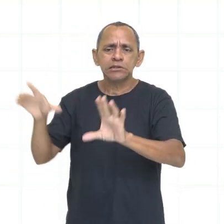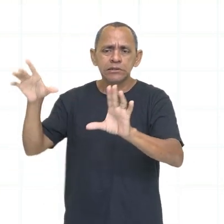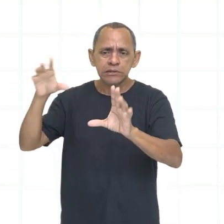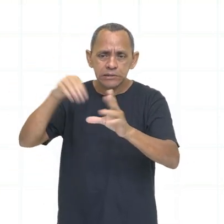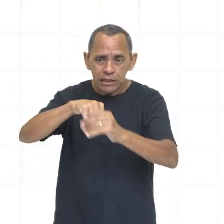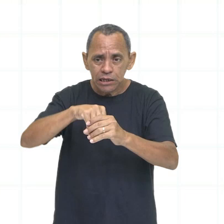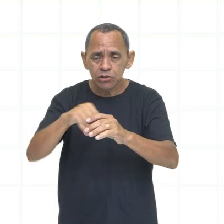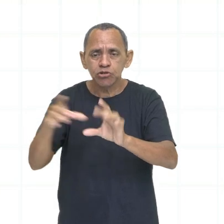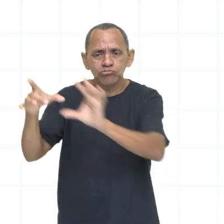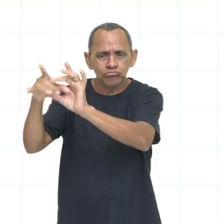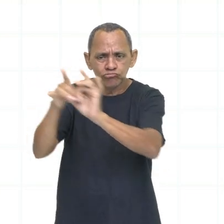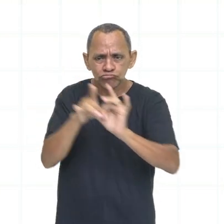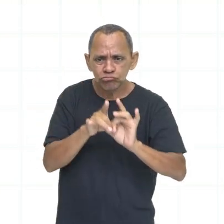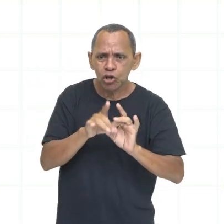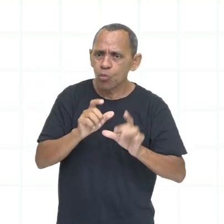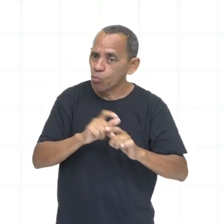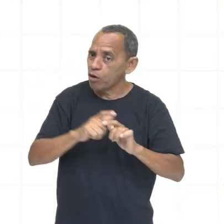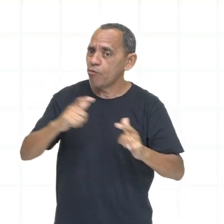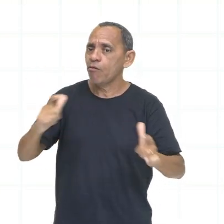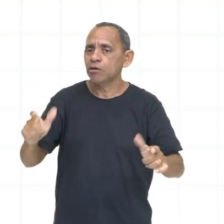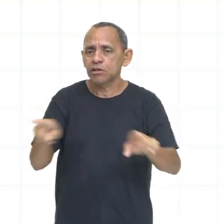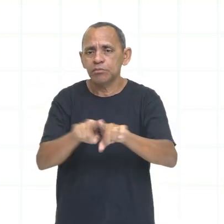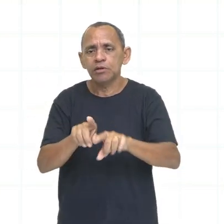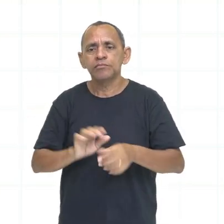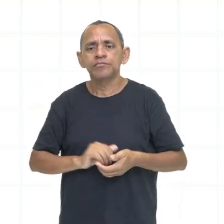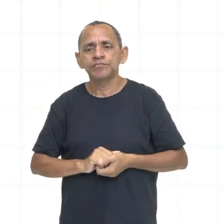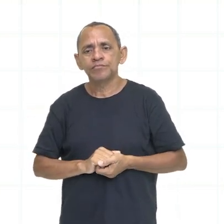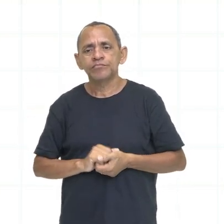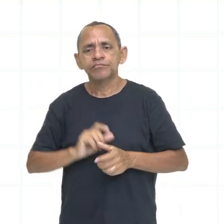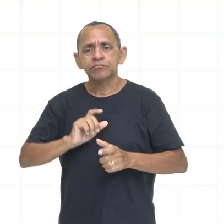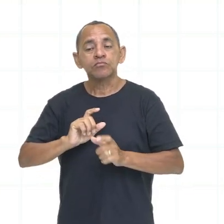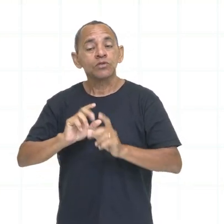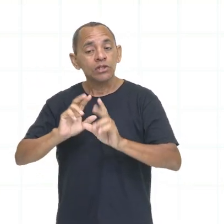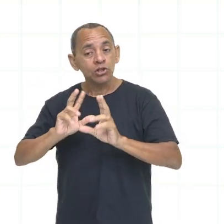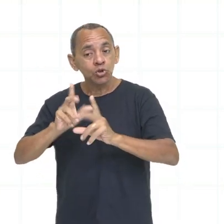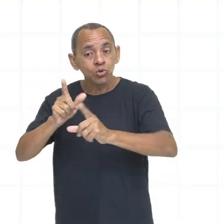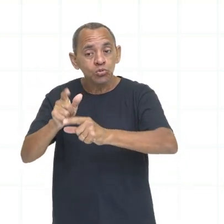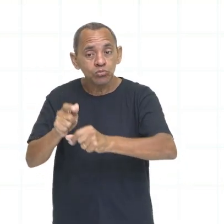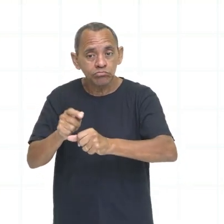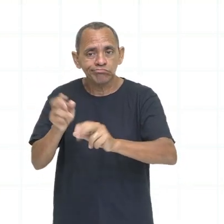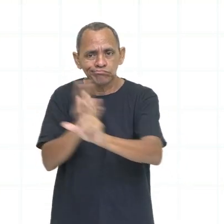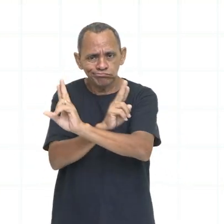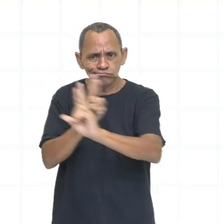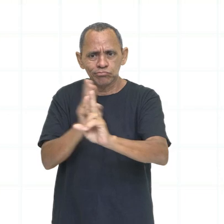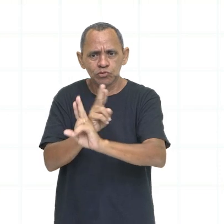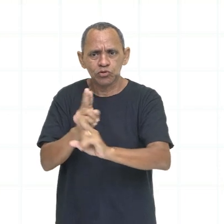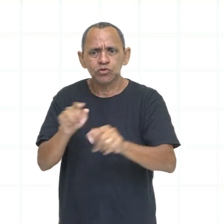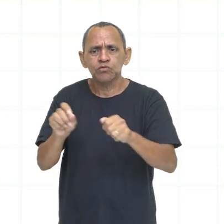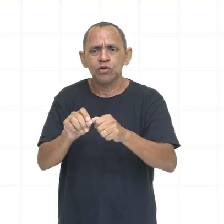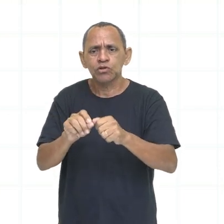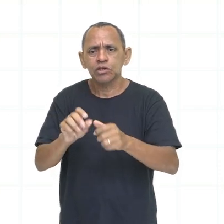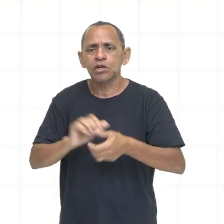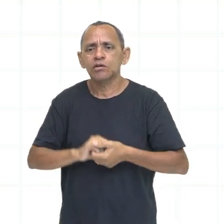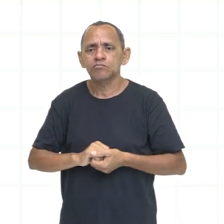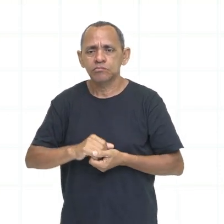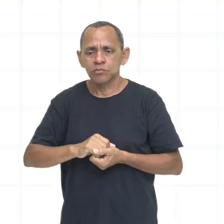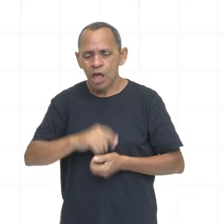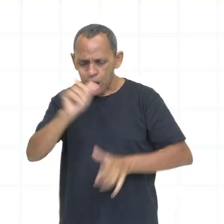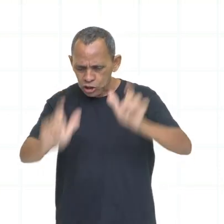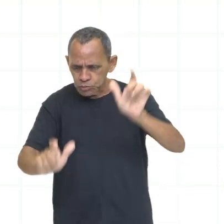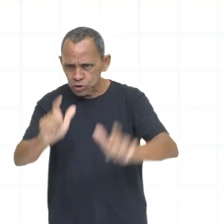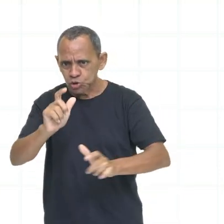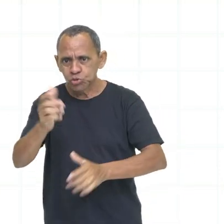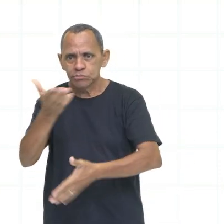mais amplo. Então, todas essas relações que nós vimos, que formam o indivíduo, torna-o apto a interagir, né,